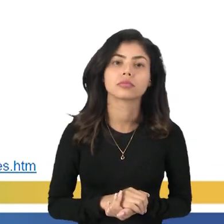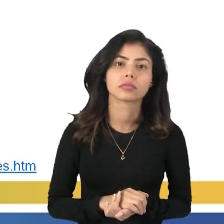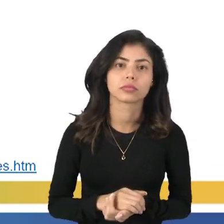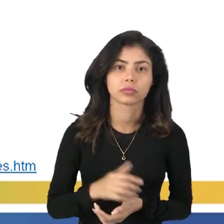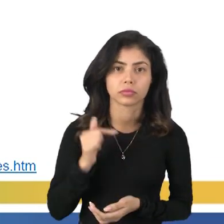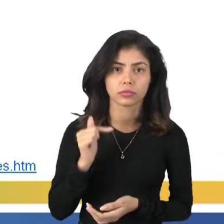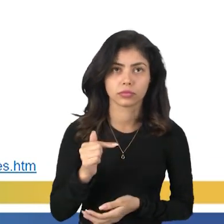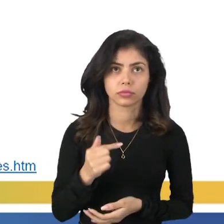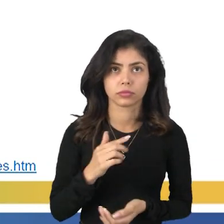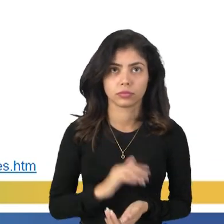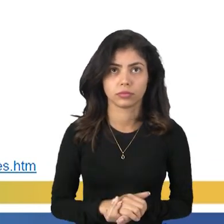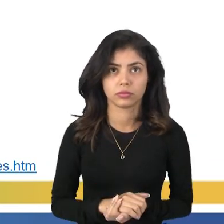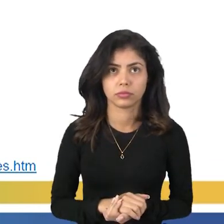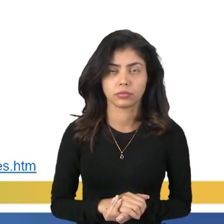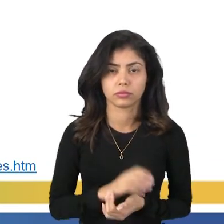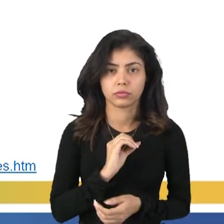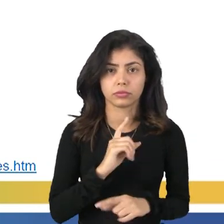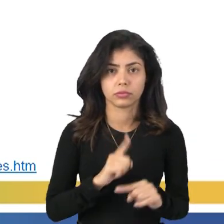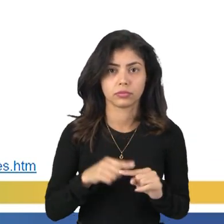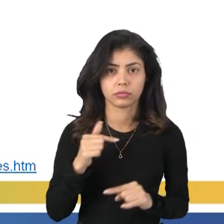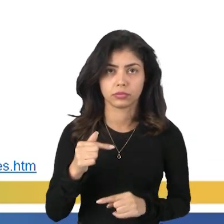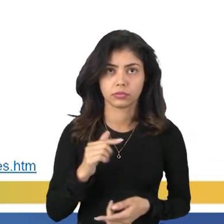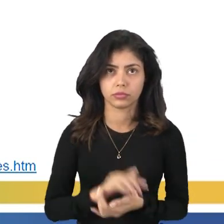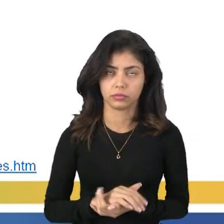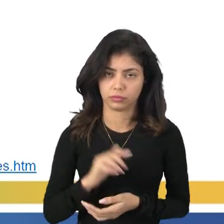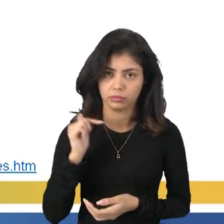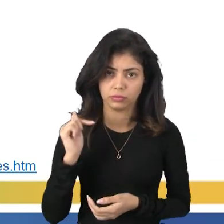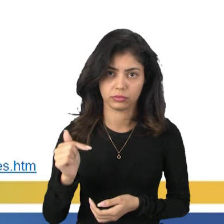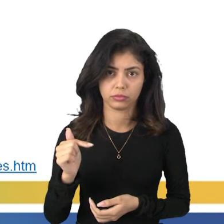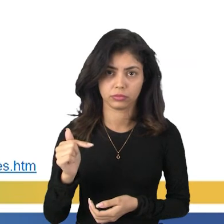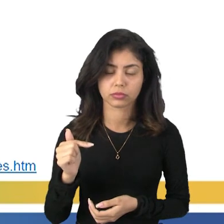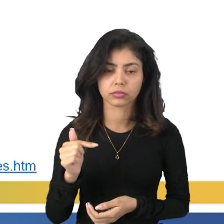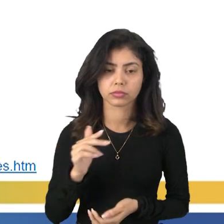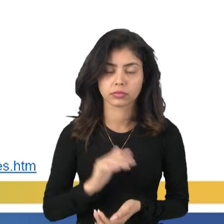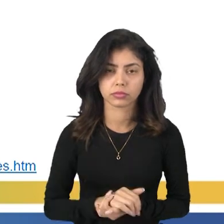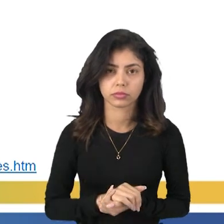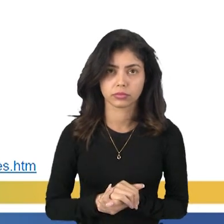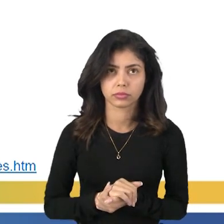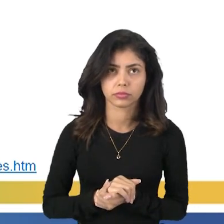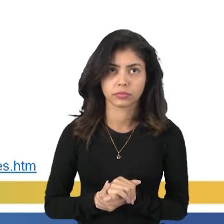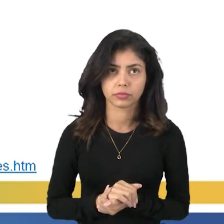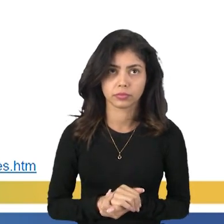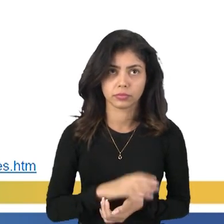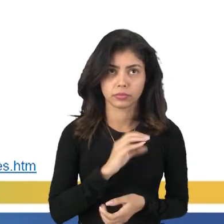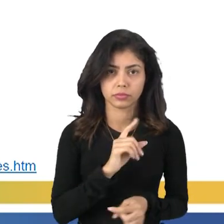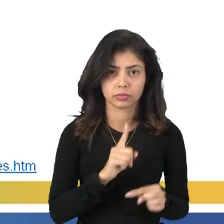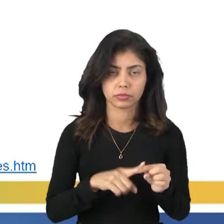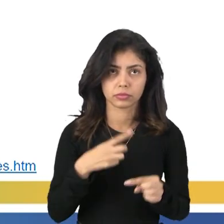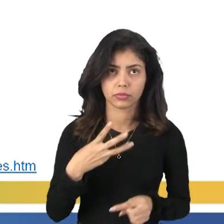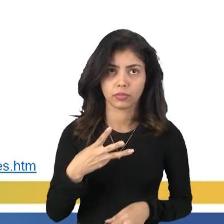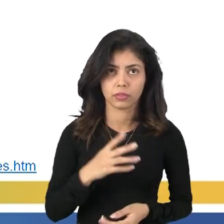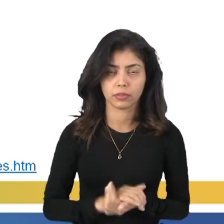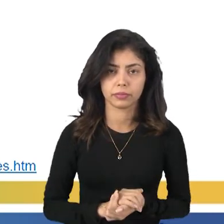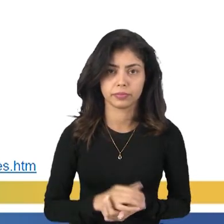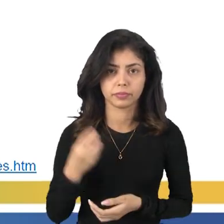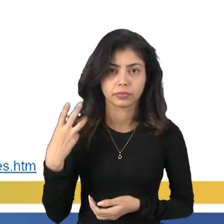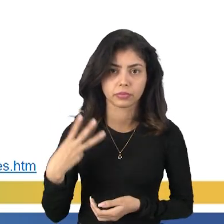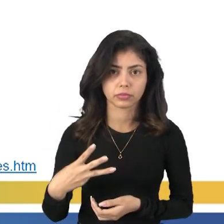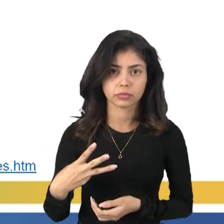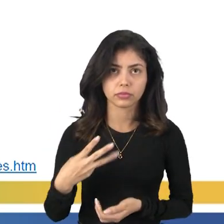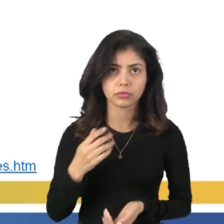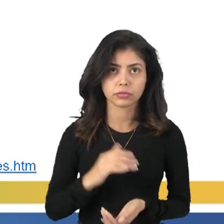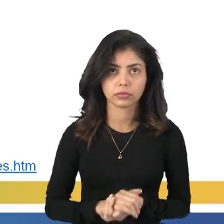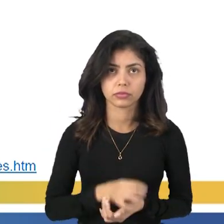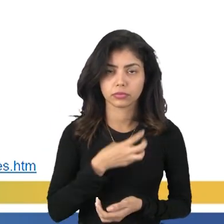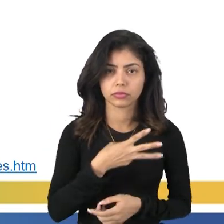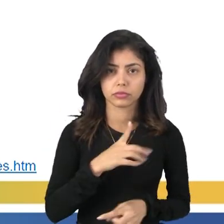vai permanecer os 70 mais 7 vai permanecer o 7 também zero mais três é